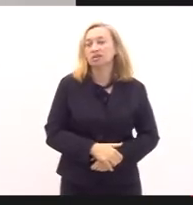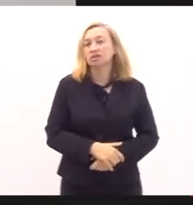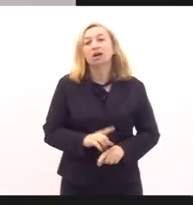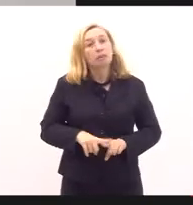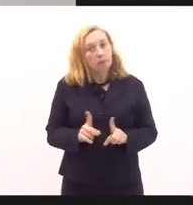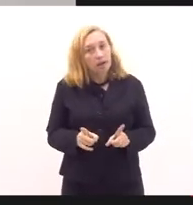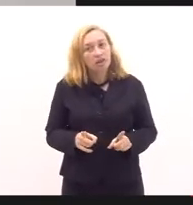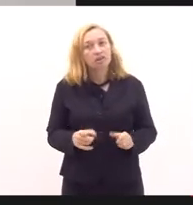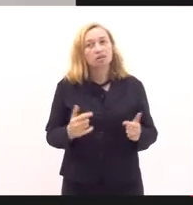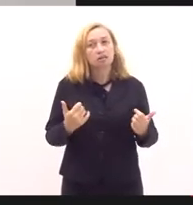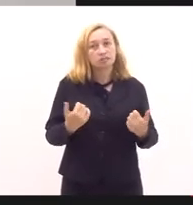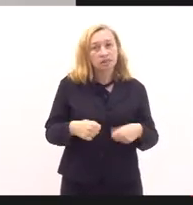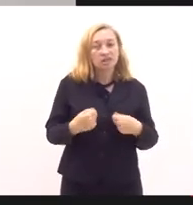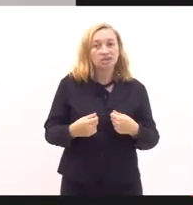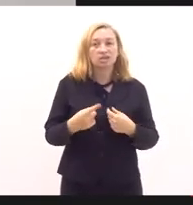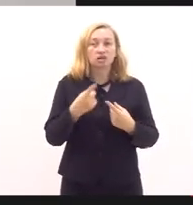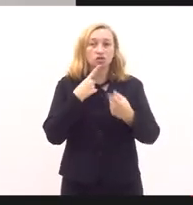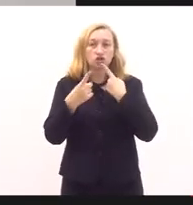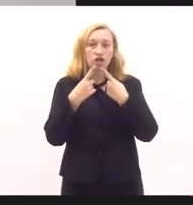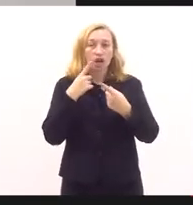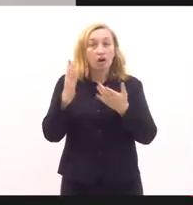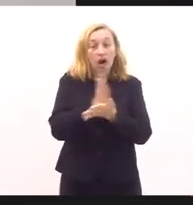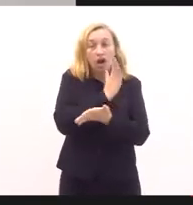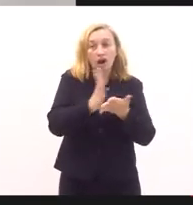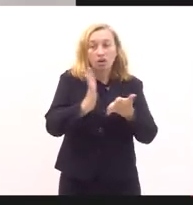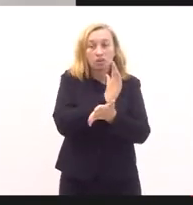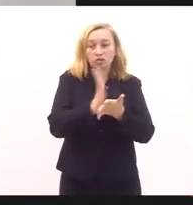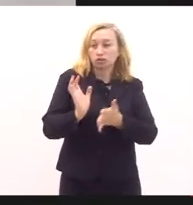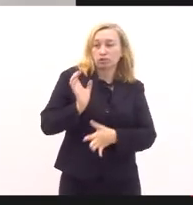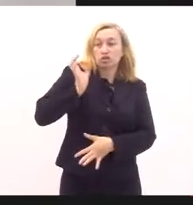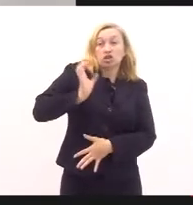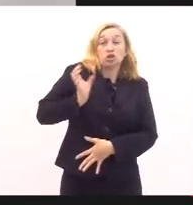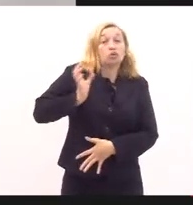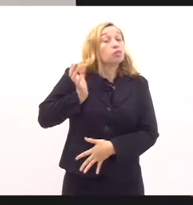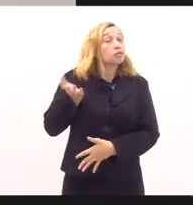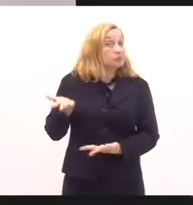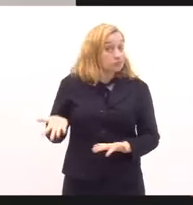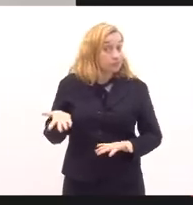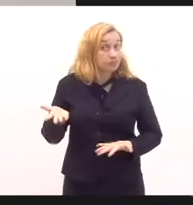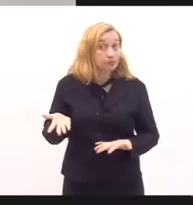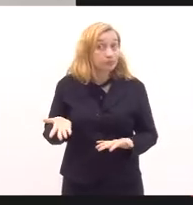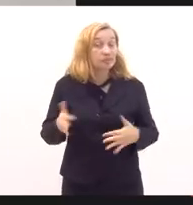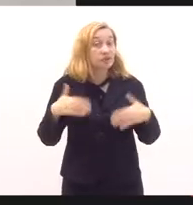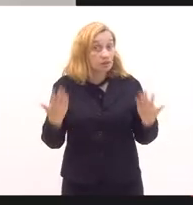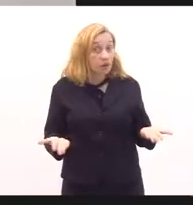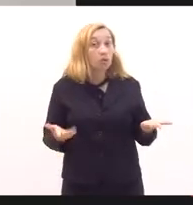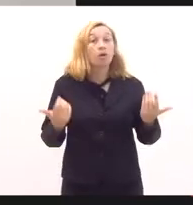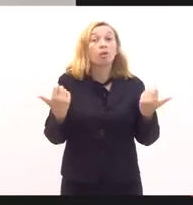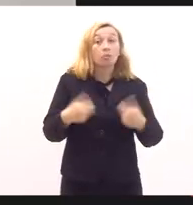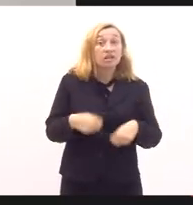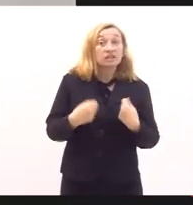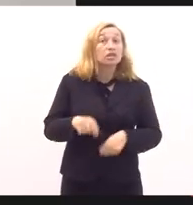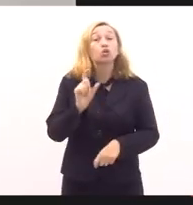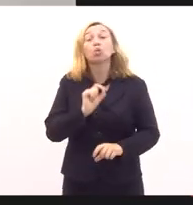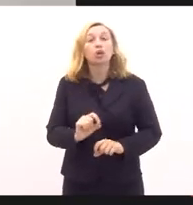mas a gente tem que abrir o diálogo, porque alguns enriqueceram. Então, a gente precisa